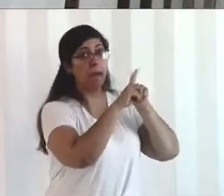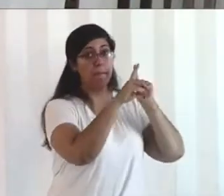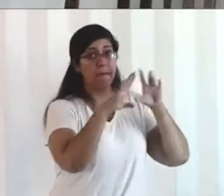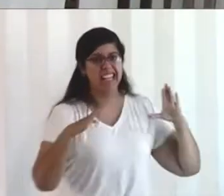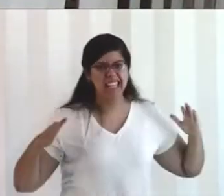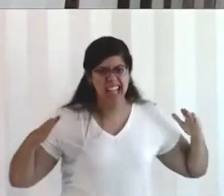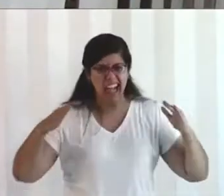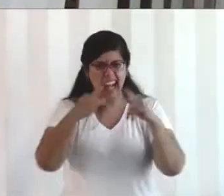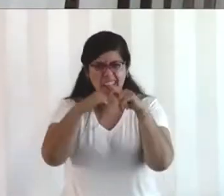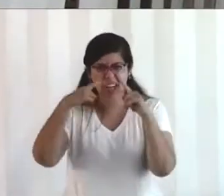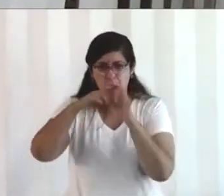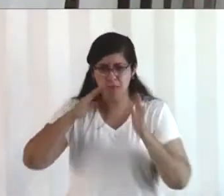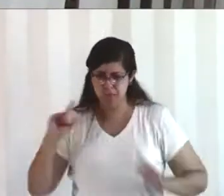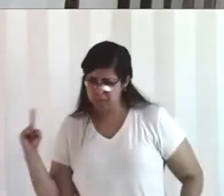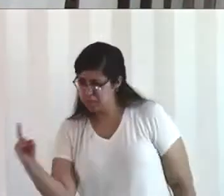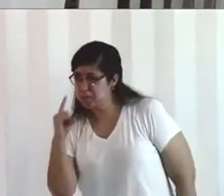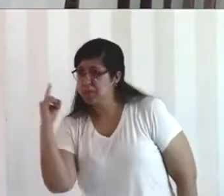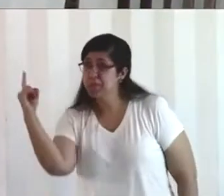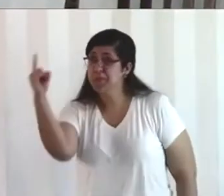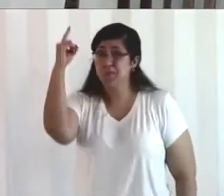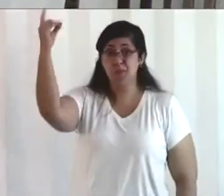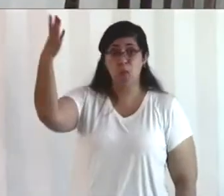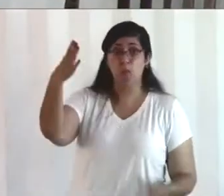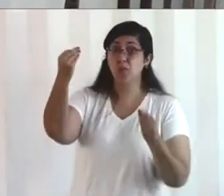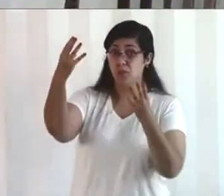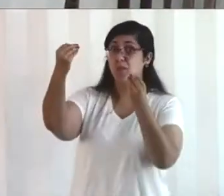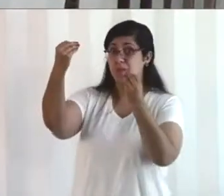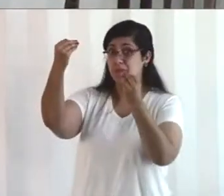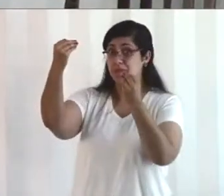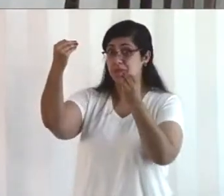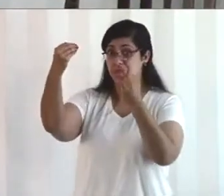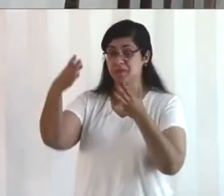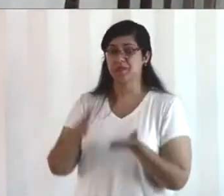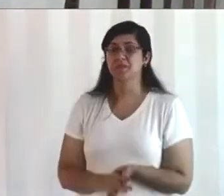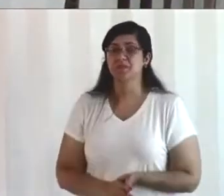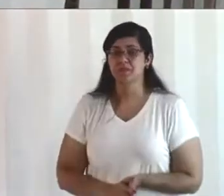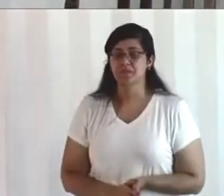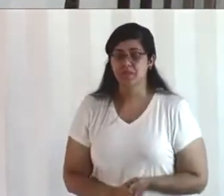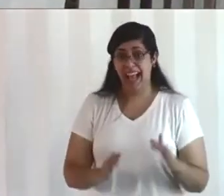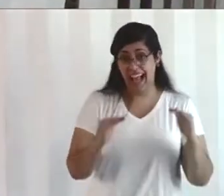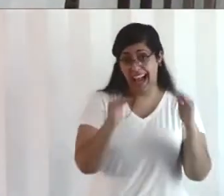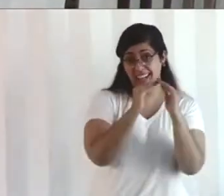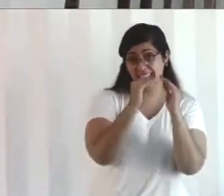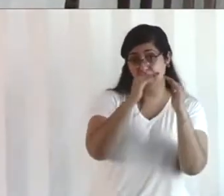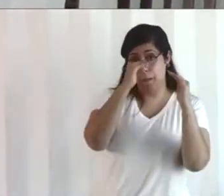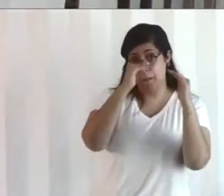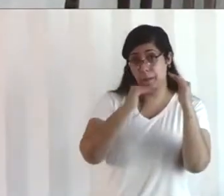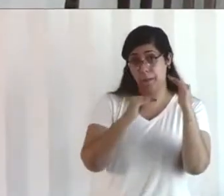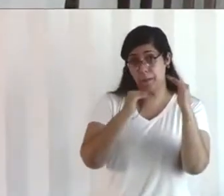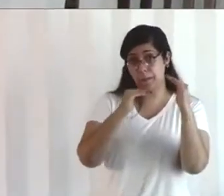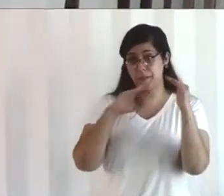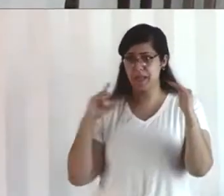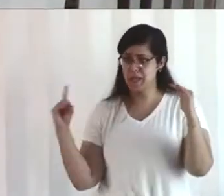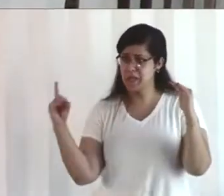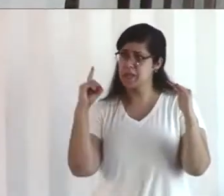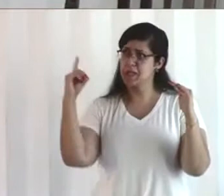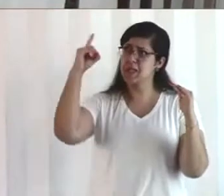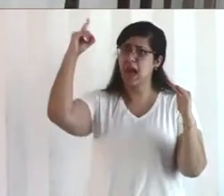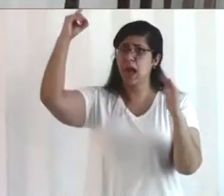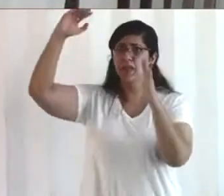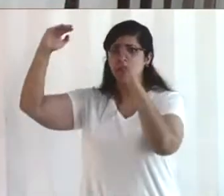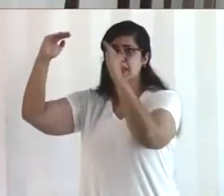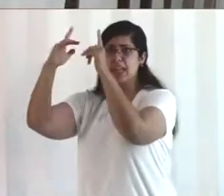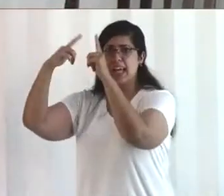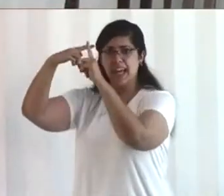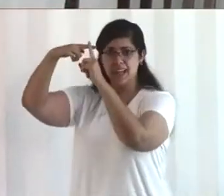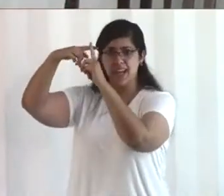são muito maiores do que as casas. É uma linguagem. É para demonstrar que Deus é maior